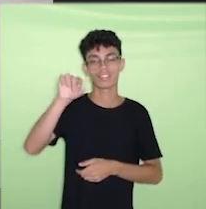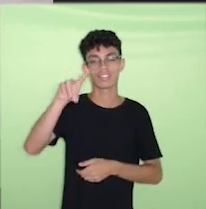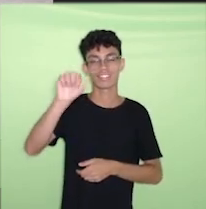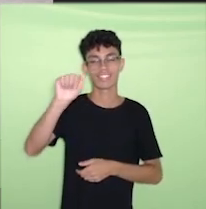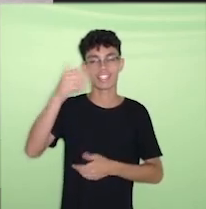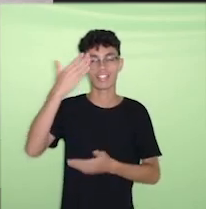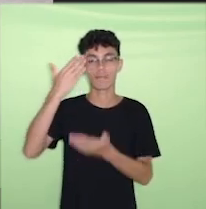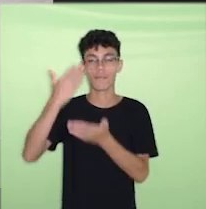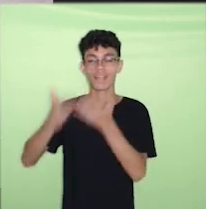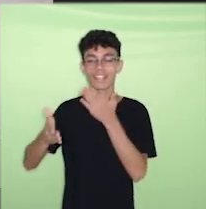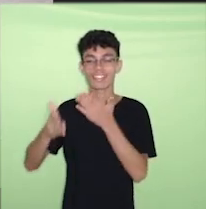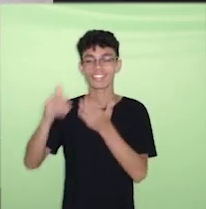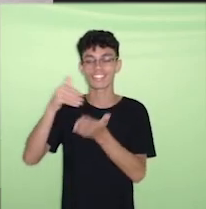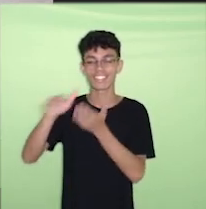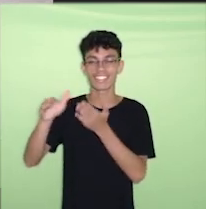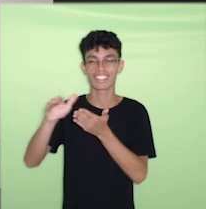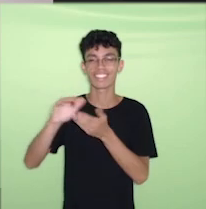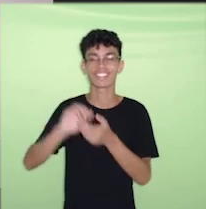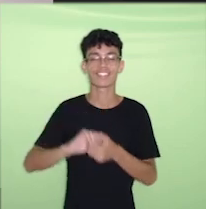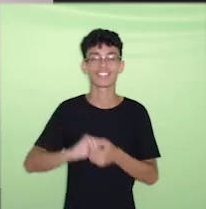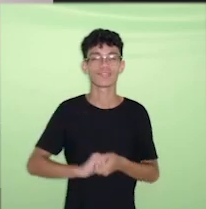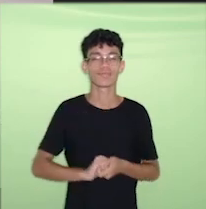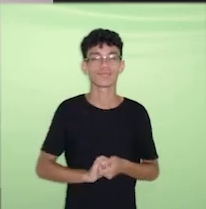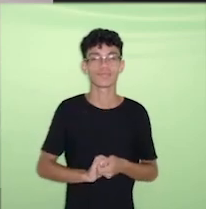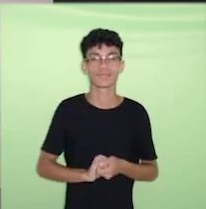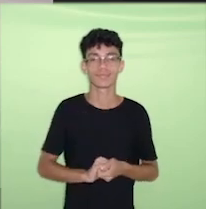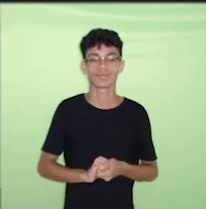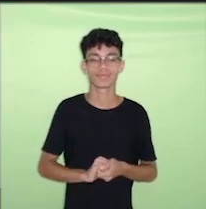derrubaram todo mundo. Aí...